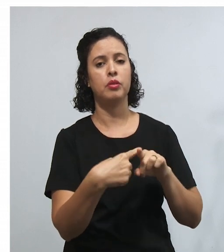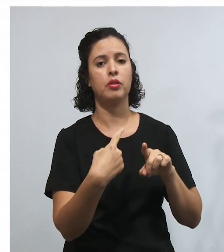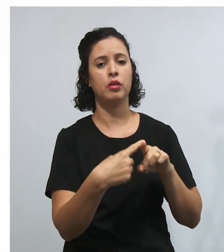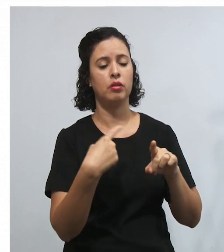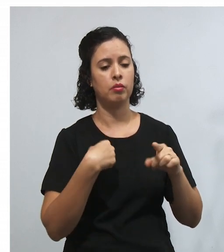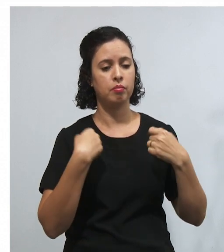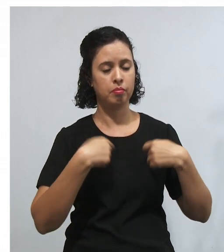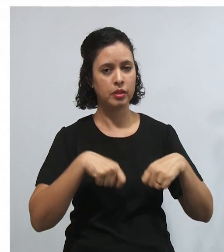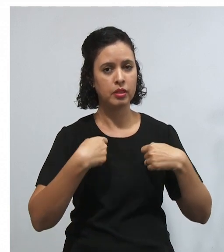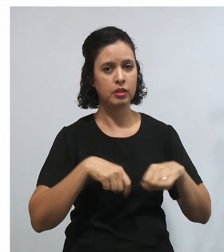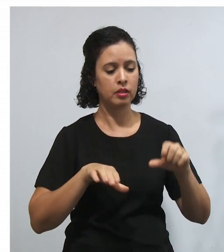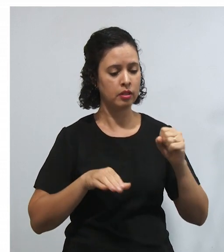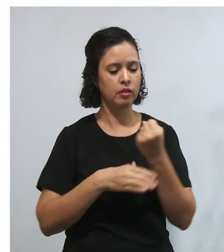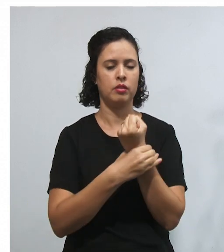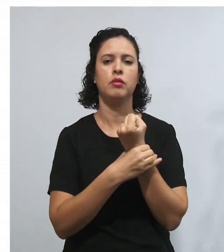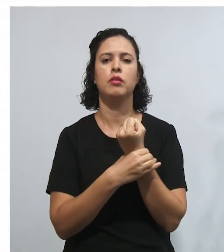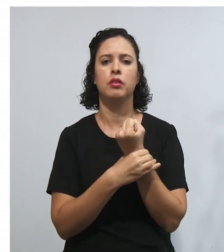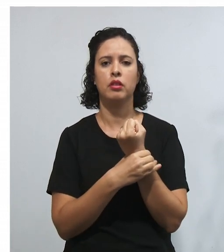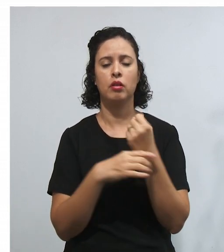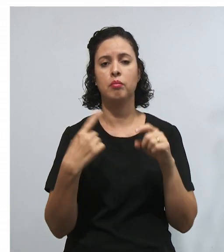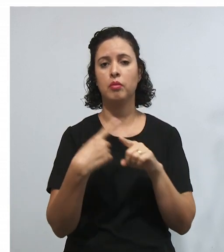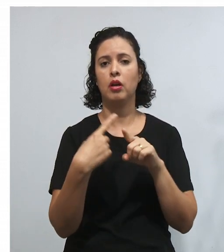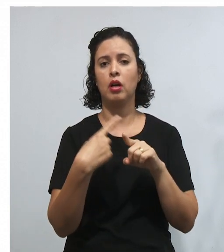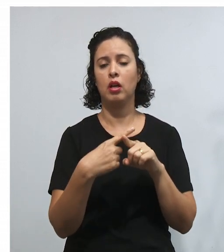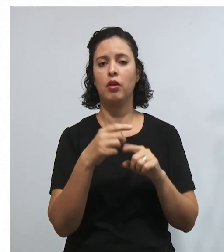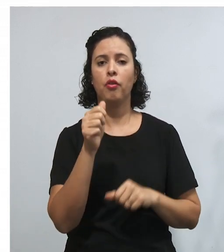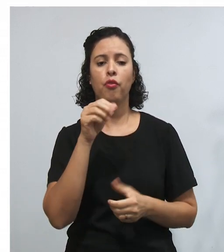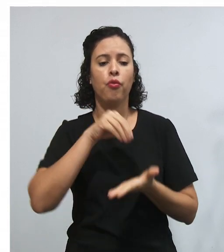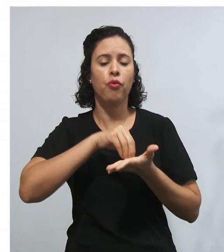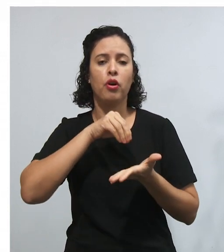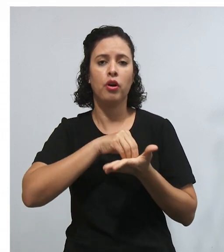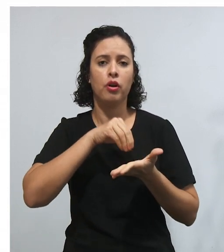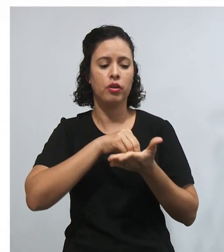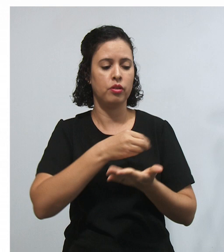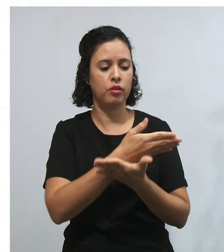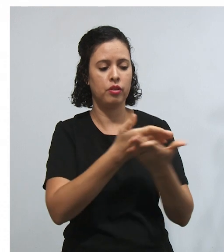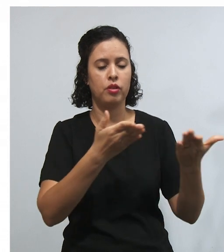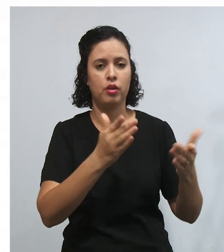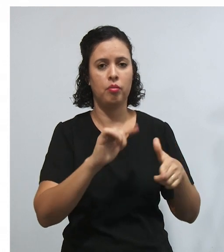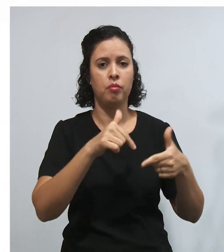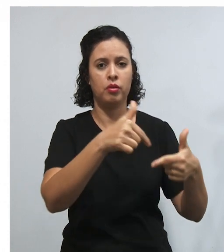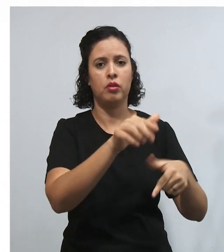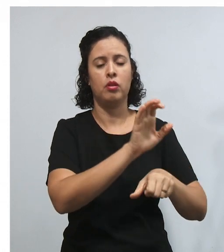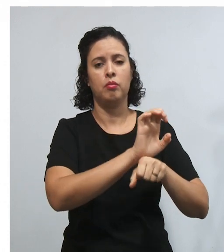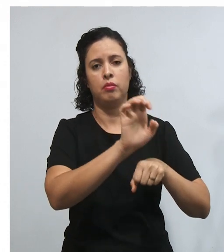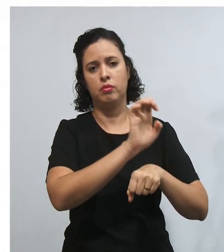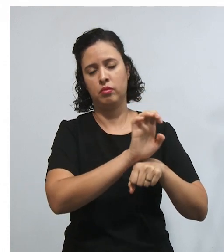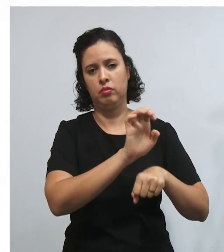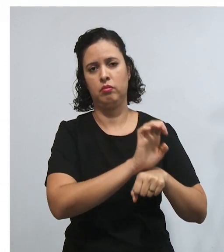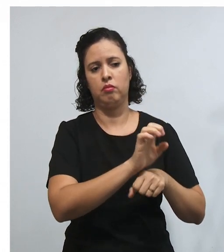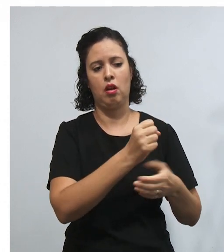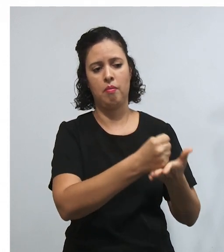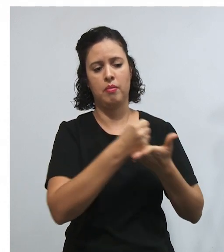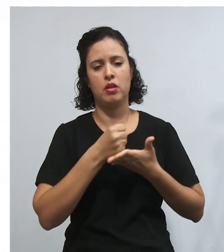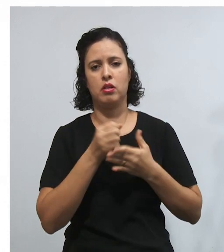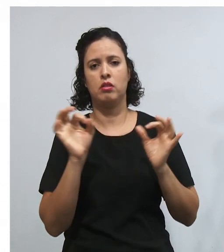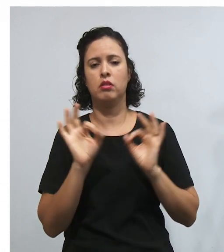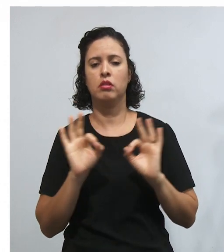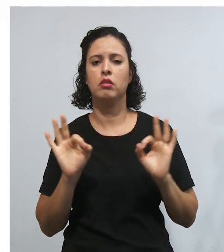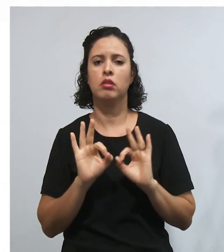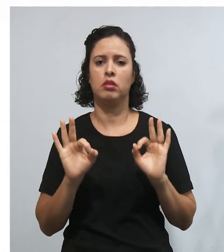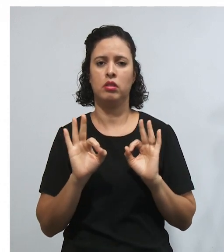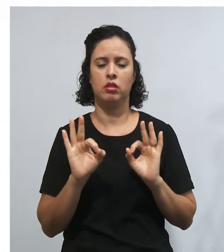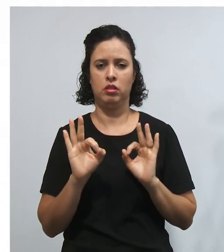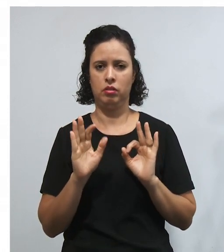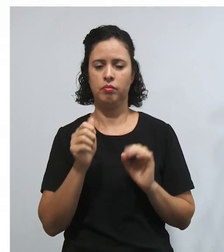eu não posso, eu estou impedido porque existe uma omissão do poder público que deveria me amparar e não está me amparando por falta de